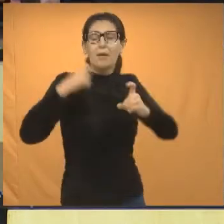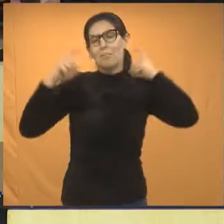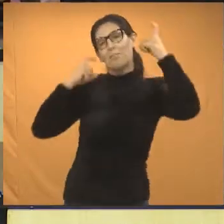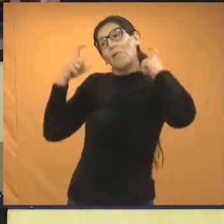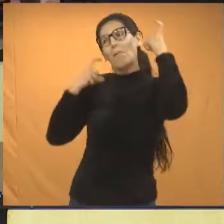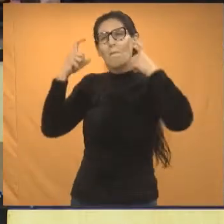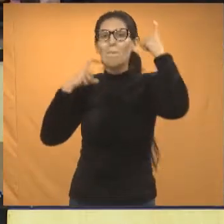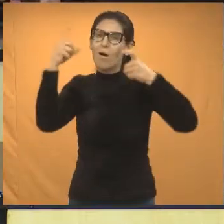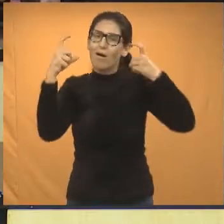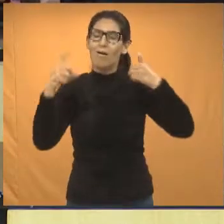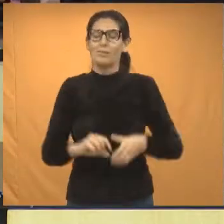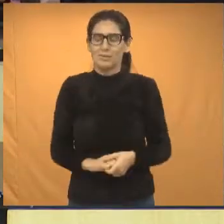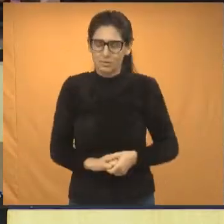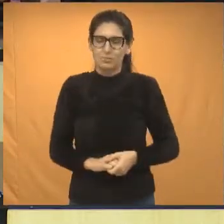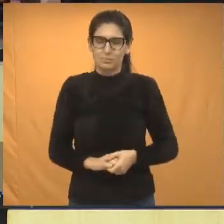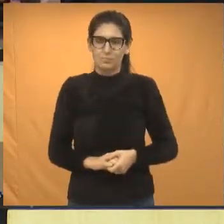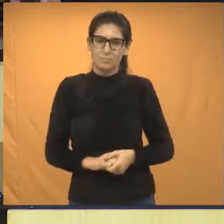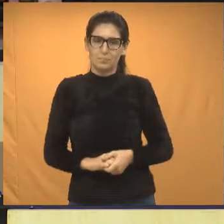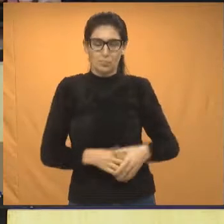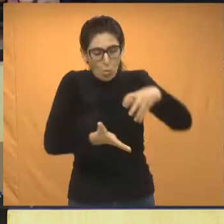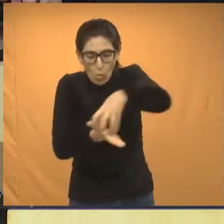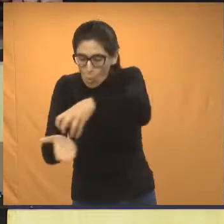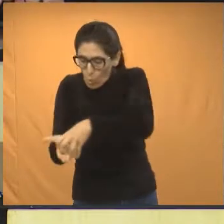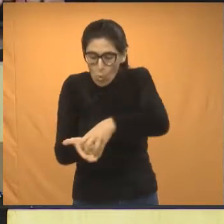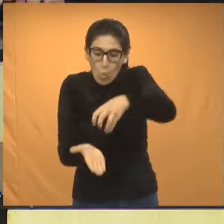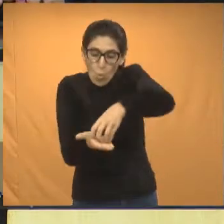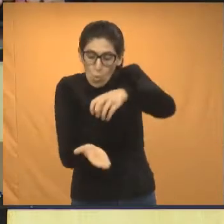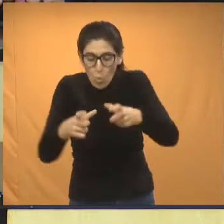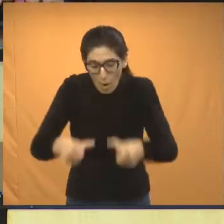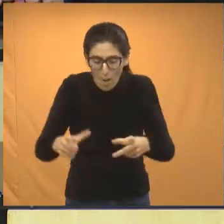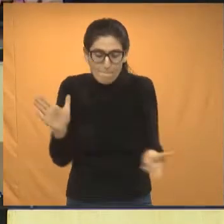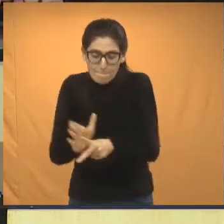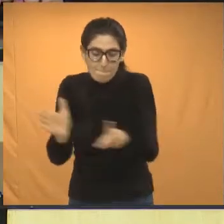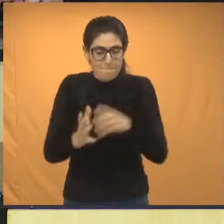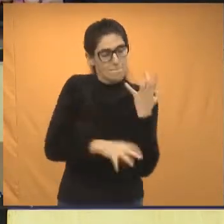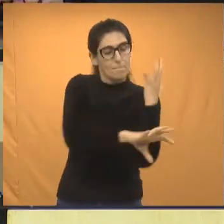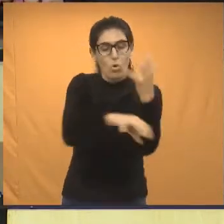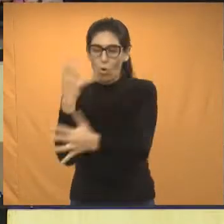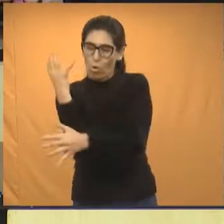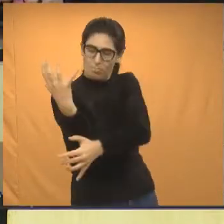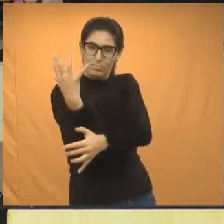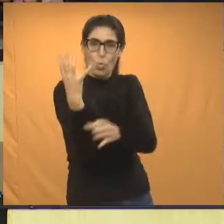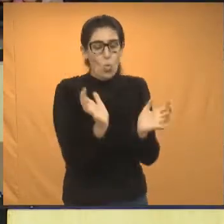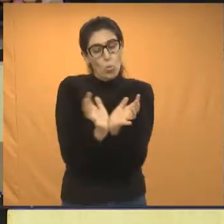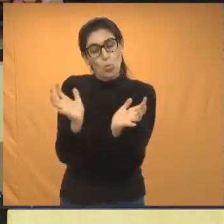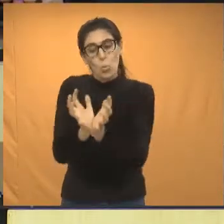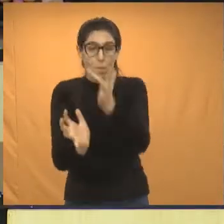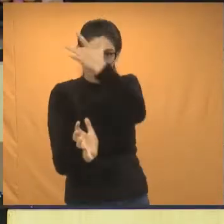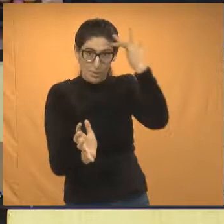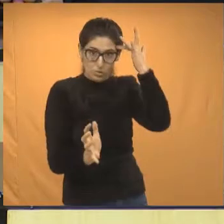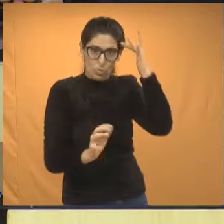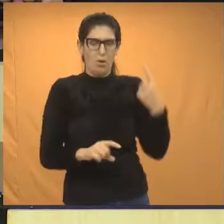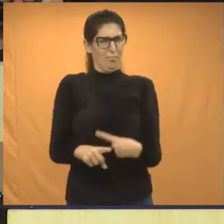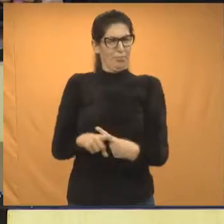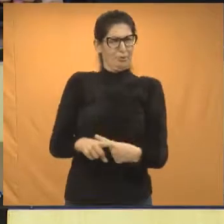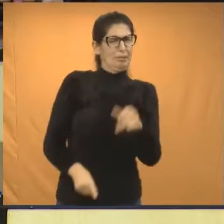preocupada com isso, né? Tem o Conselho do Meio Ambiente que vai funcionar assim, se tiver pessoas engajadas, porque para ser secretário